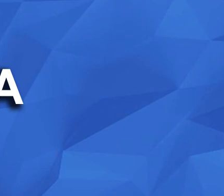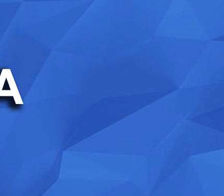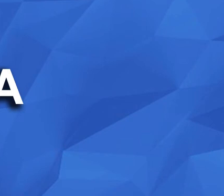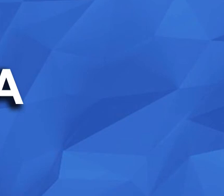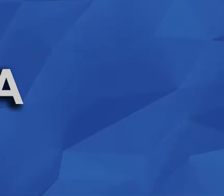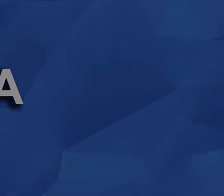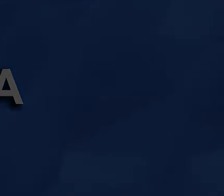O